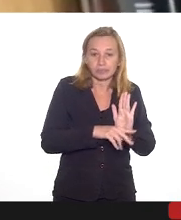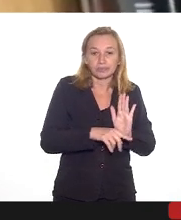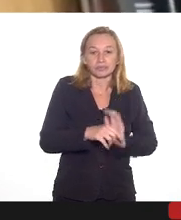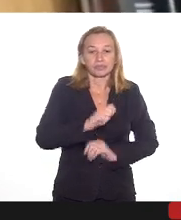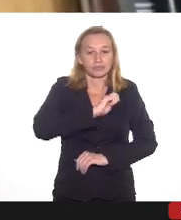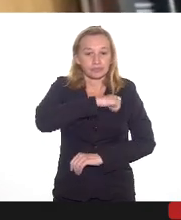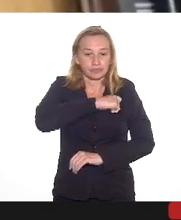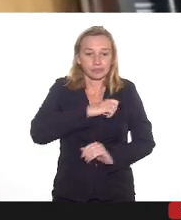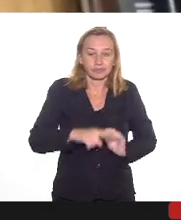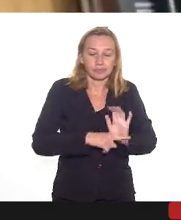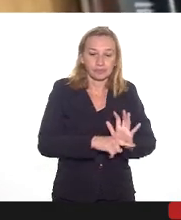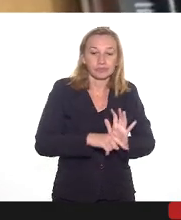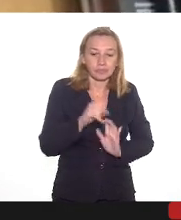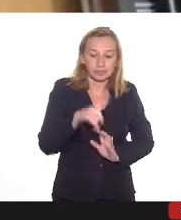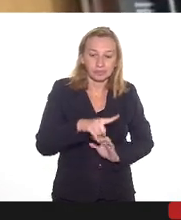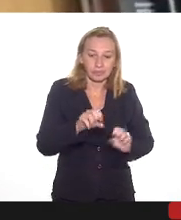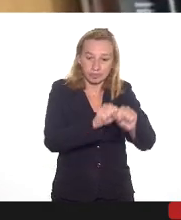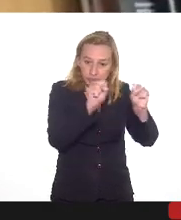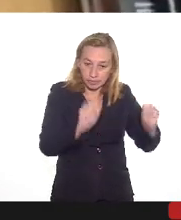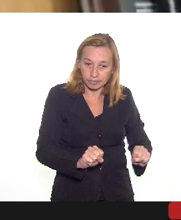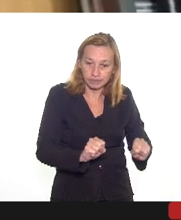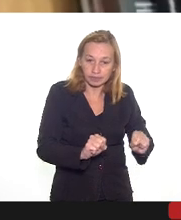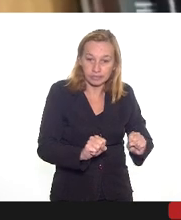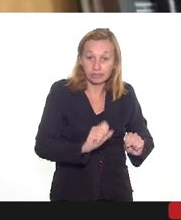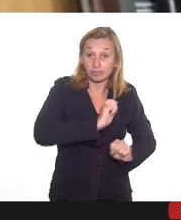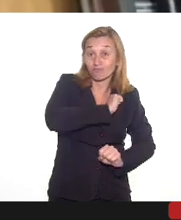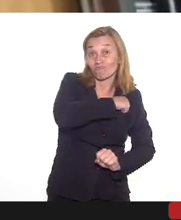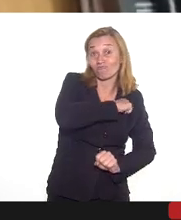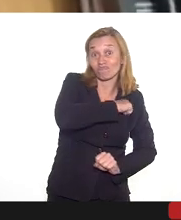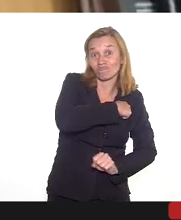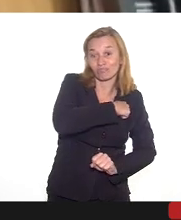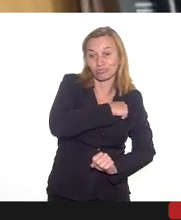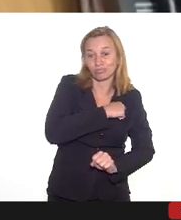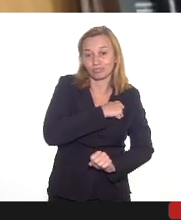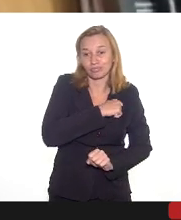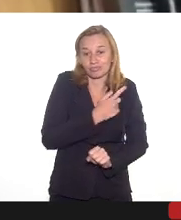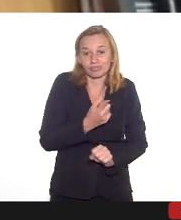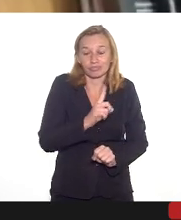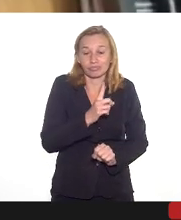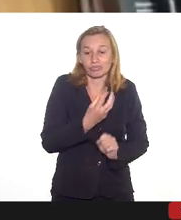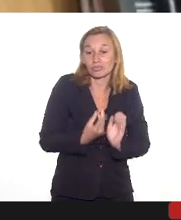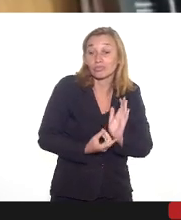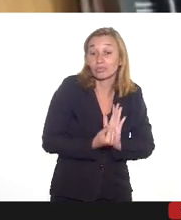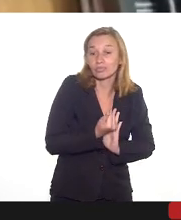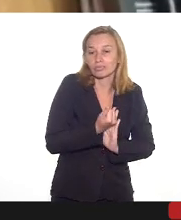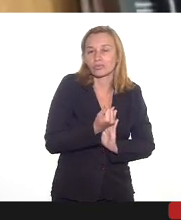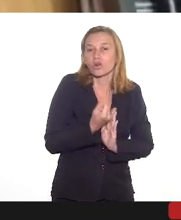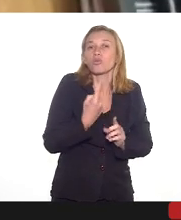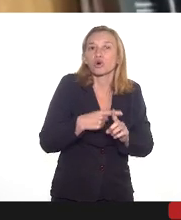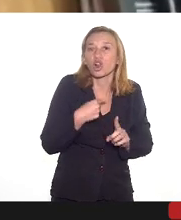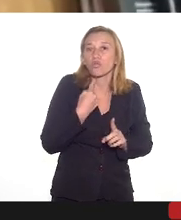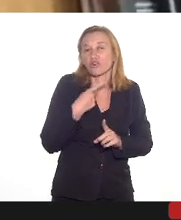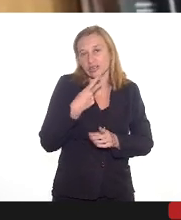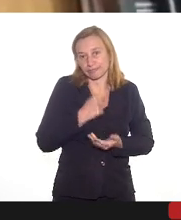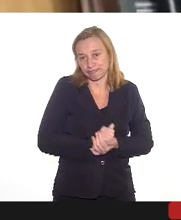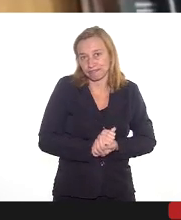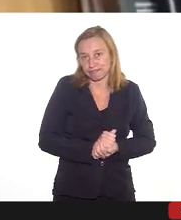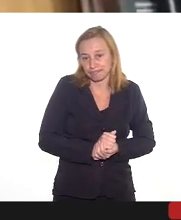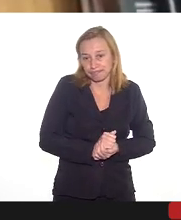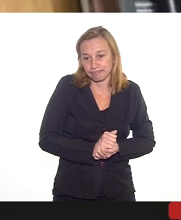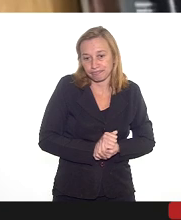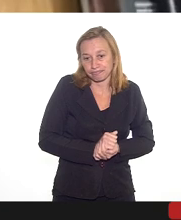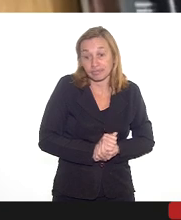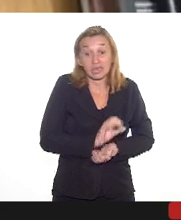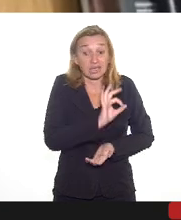fiscal, é que ele é um regime fiscal e não necessariamente orçamentário. Por que, que eu estou dizendo isso? Porque